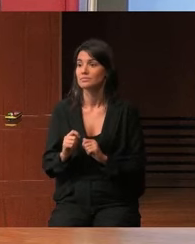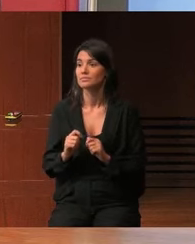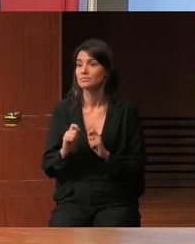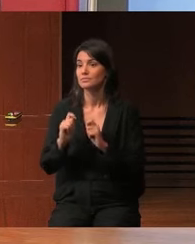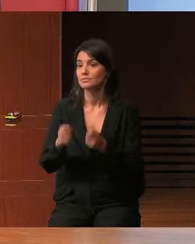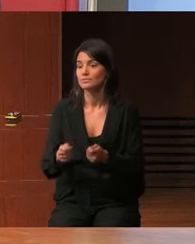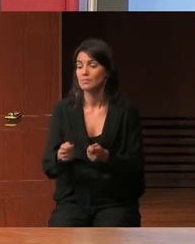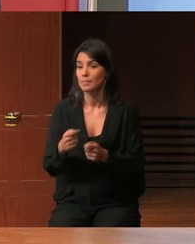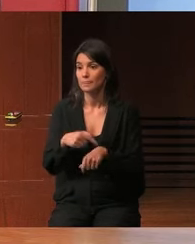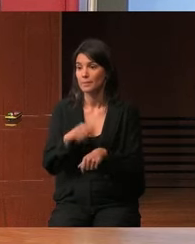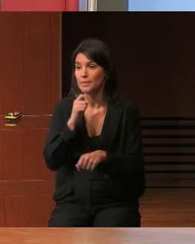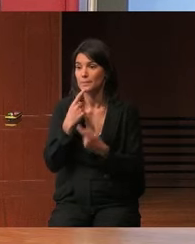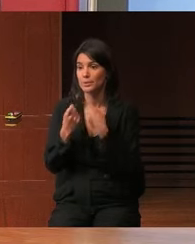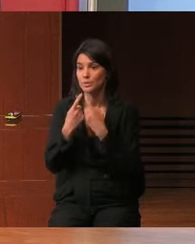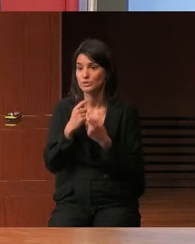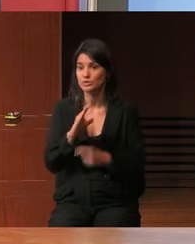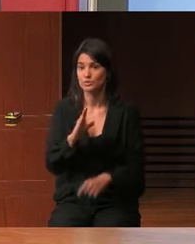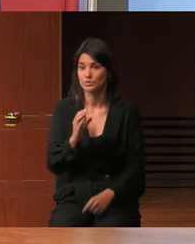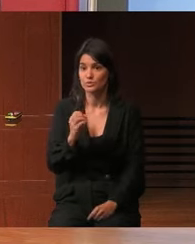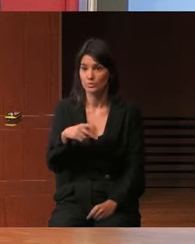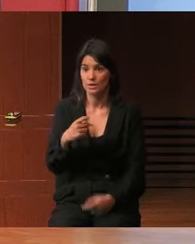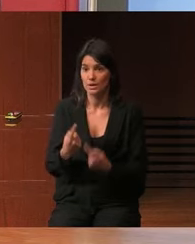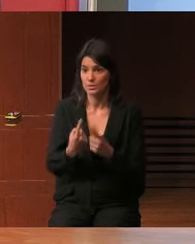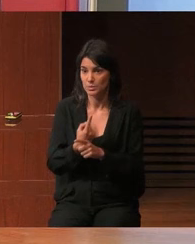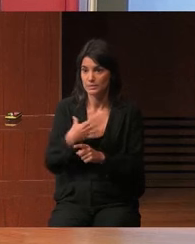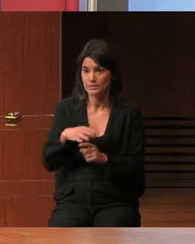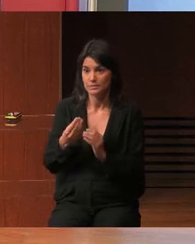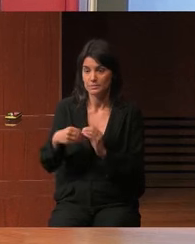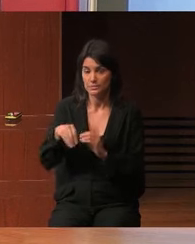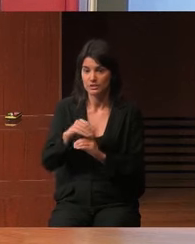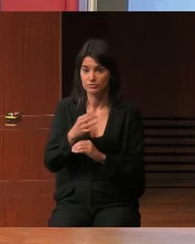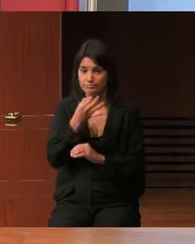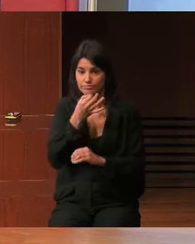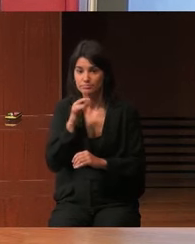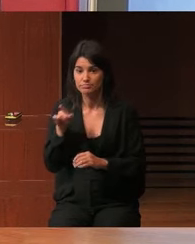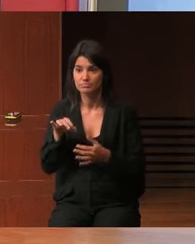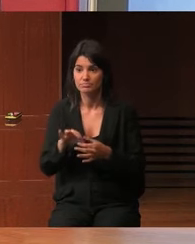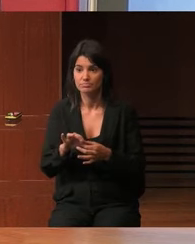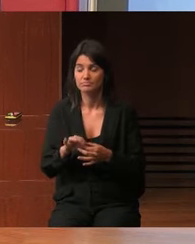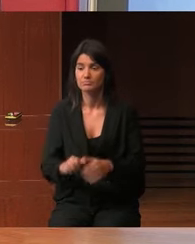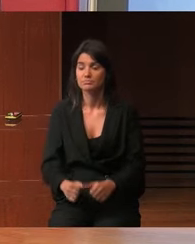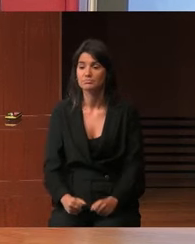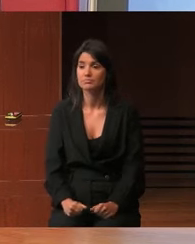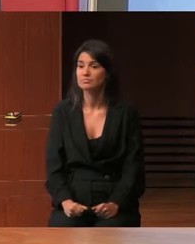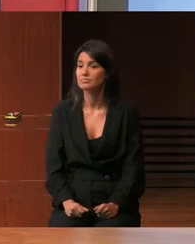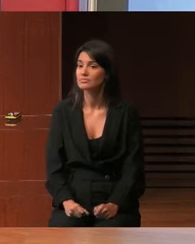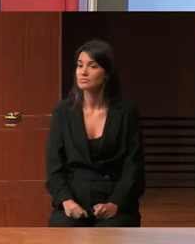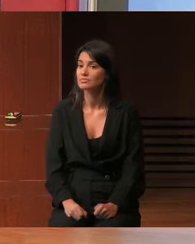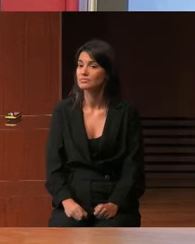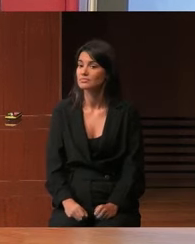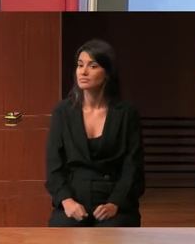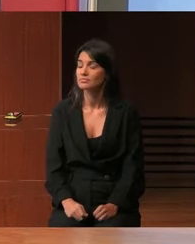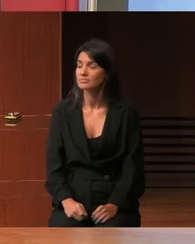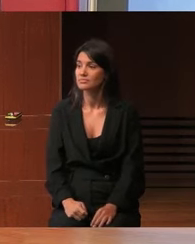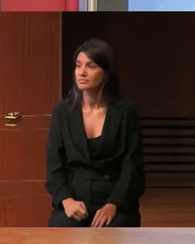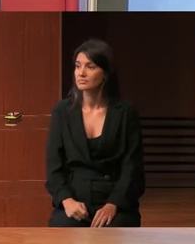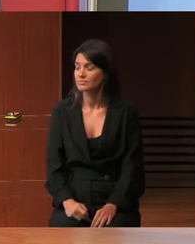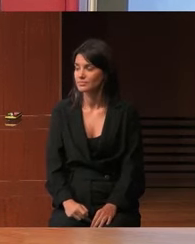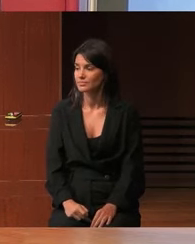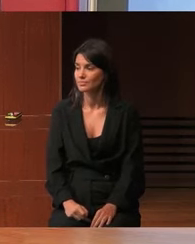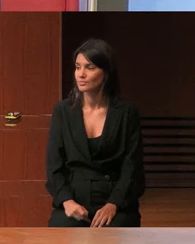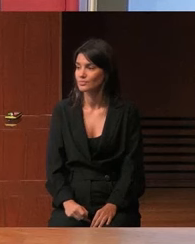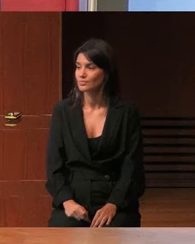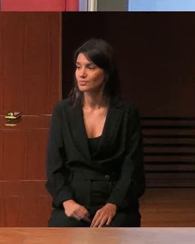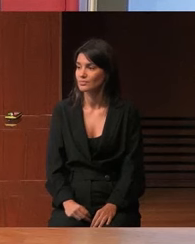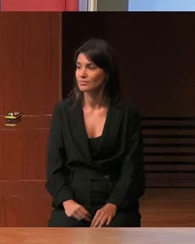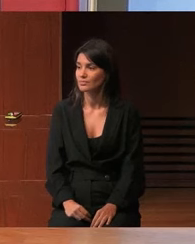algumas perguntas, Joana, quer acrescentar alguma coisa a este ponto que agora referimos?